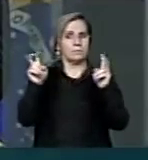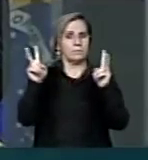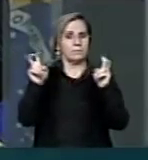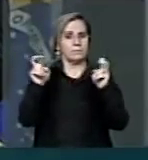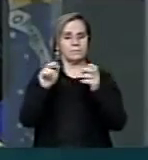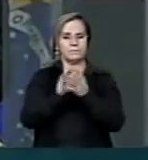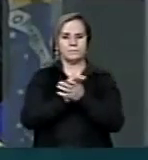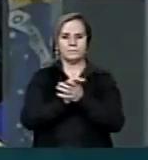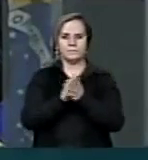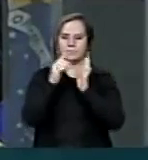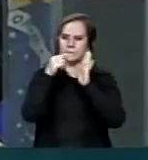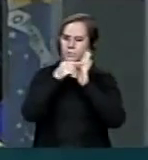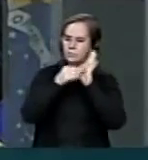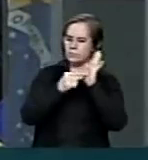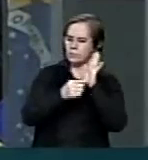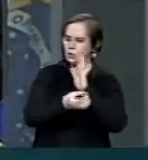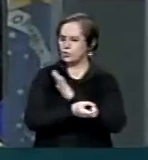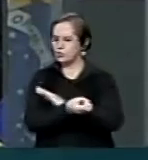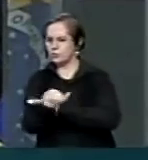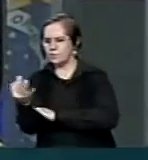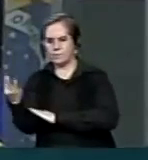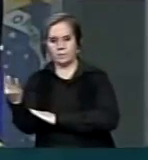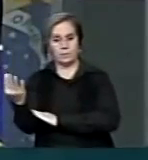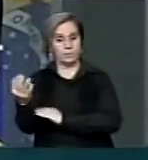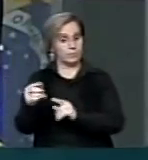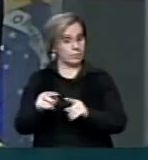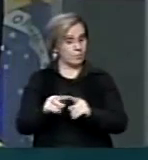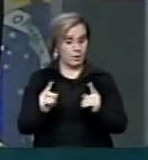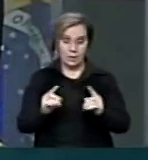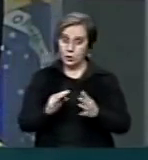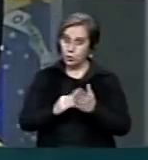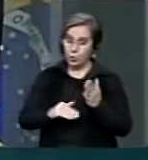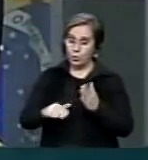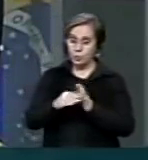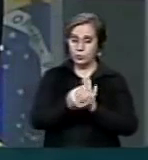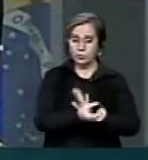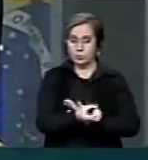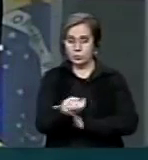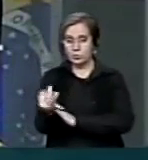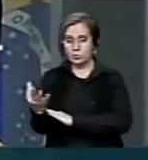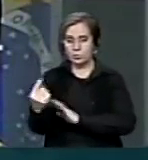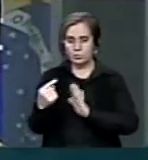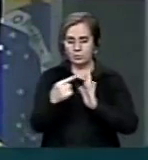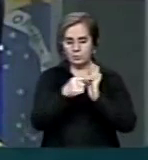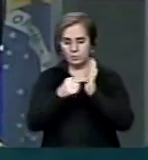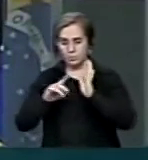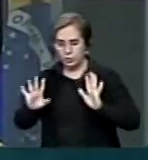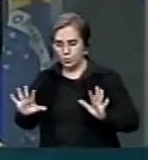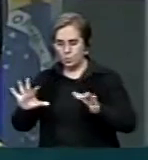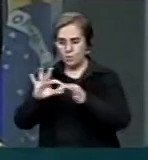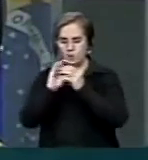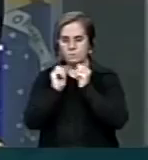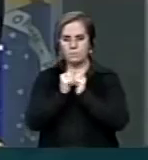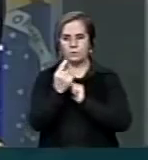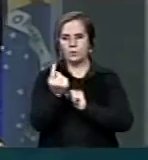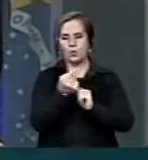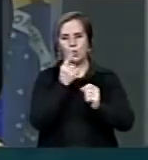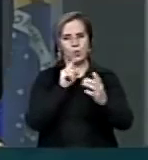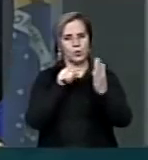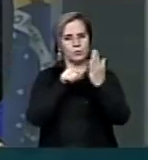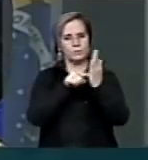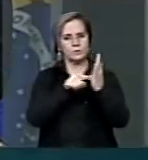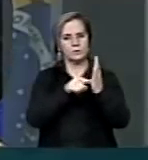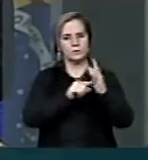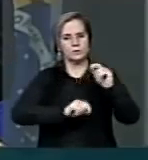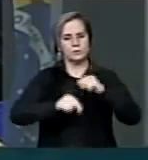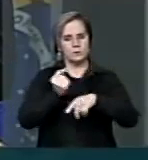sobre pontos variados, mas que todos se encontram num objetivo de desenvolvimento